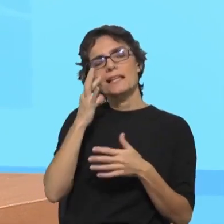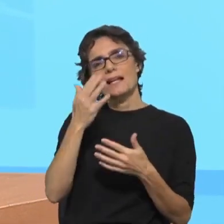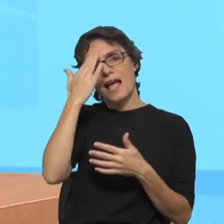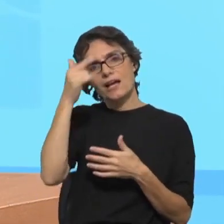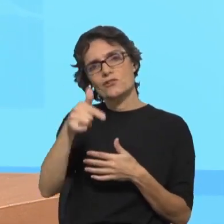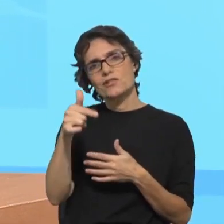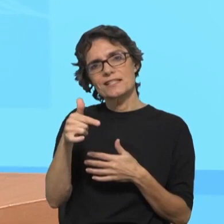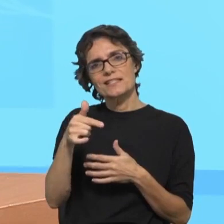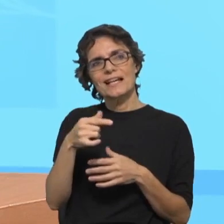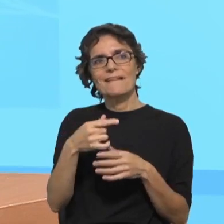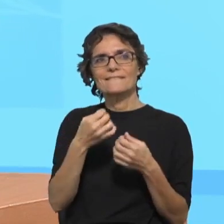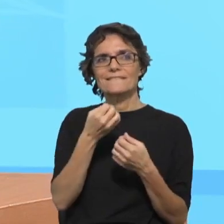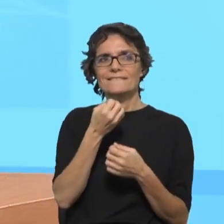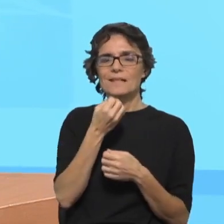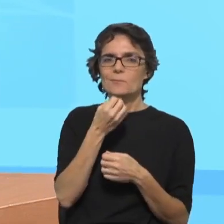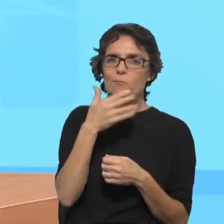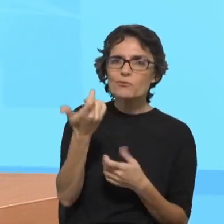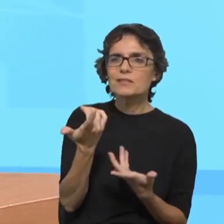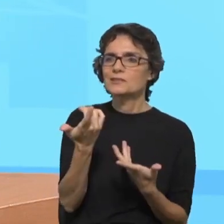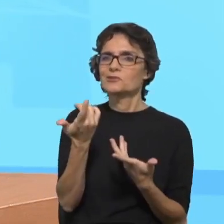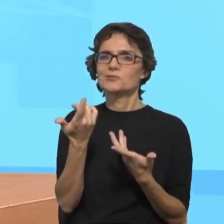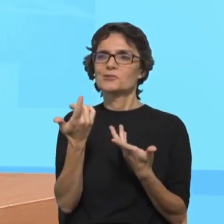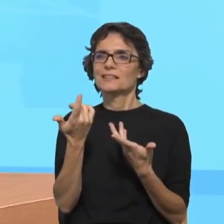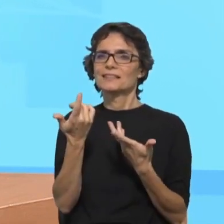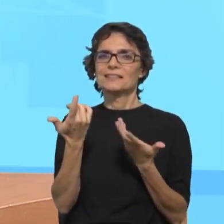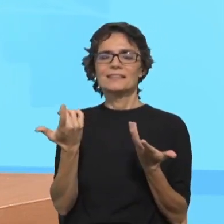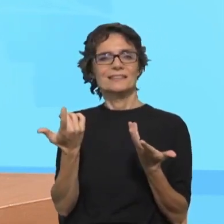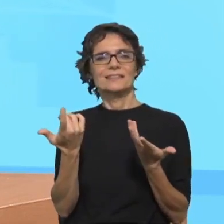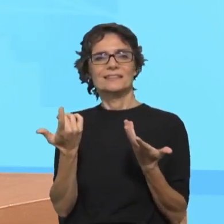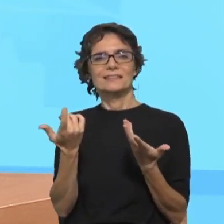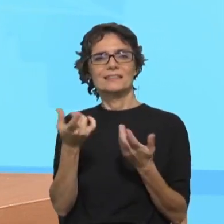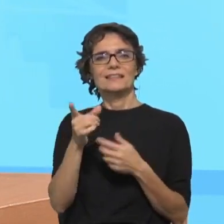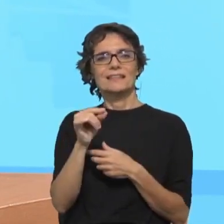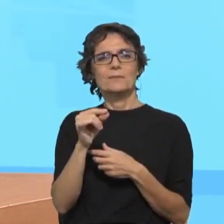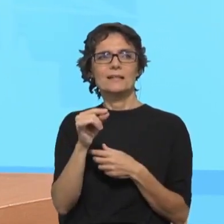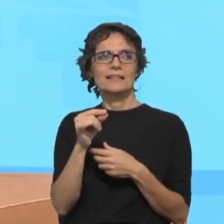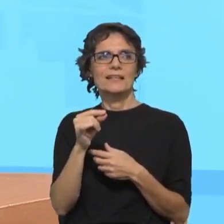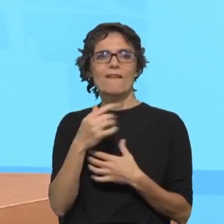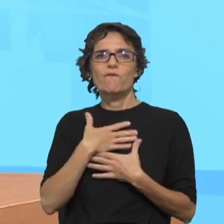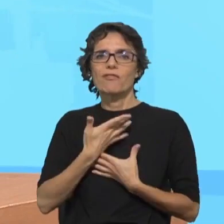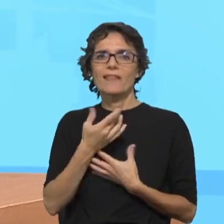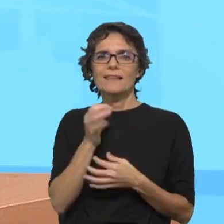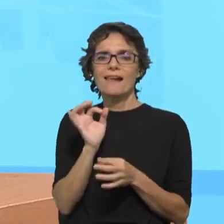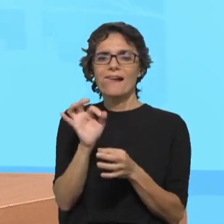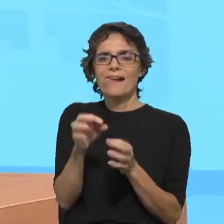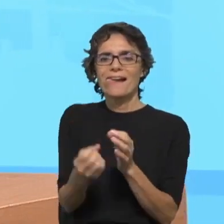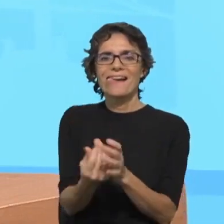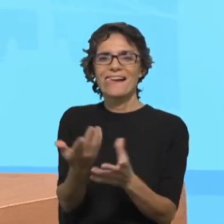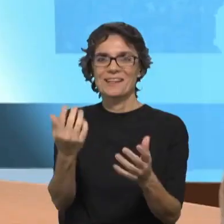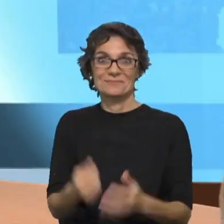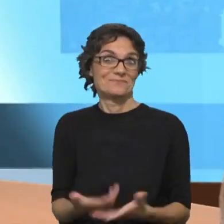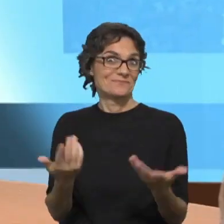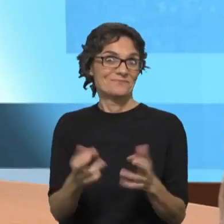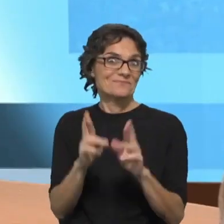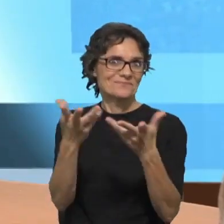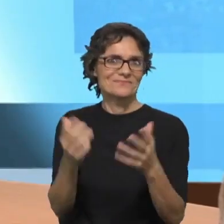agradável, interessante, inteligente, quem sabe a pessoa vir com alguma sementezinha, eu gostava muito. Muito bem, Maria João. Olha,